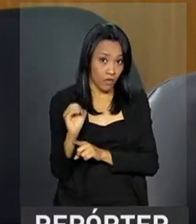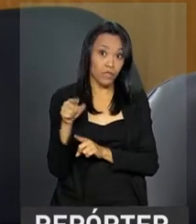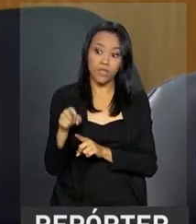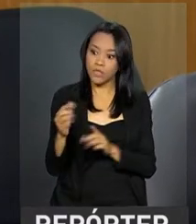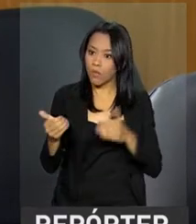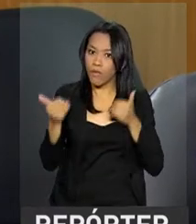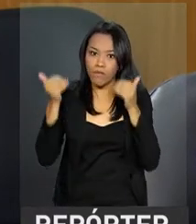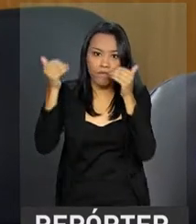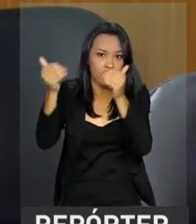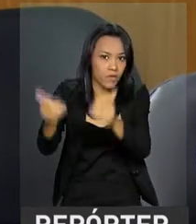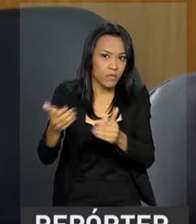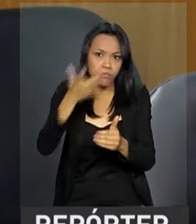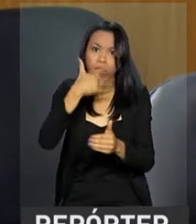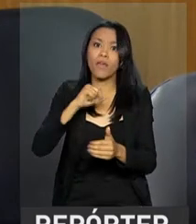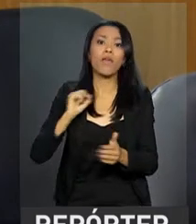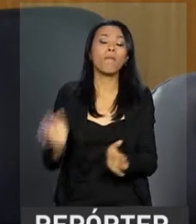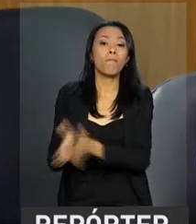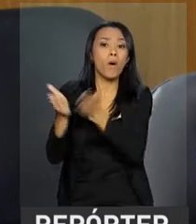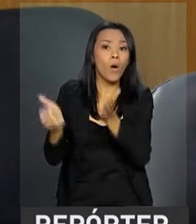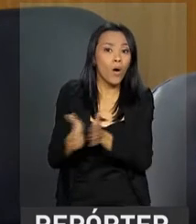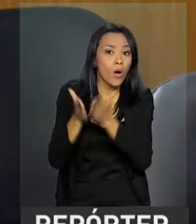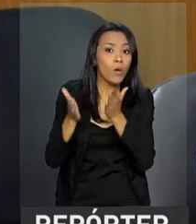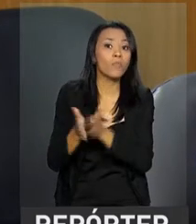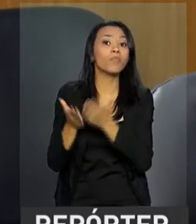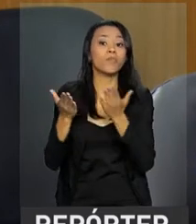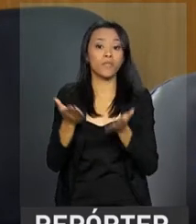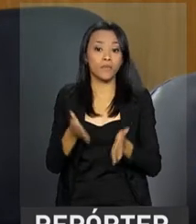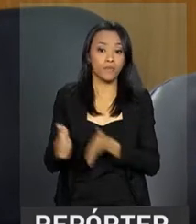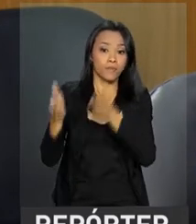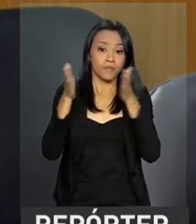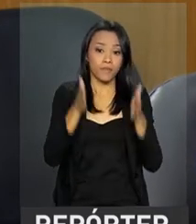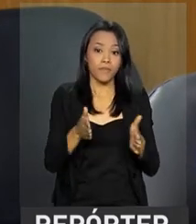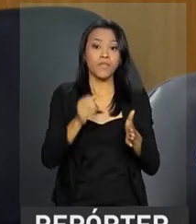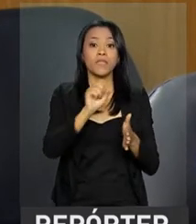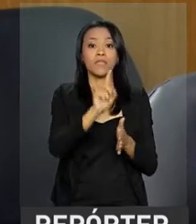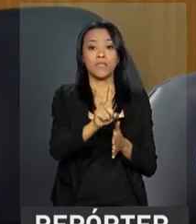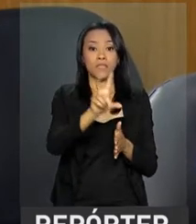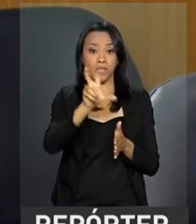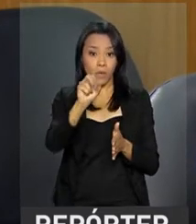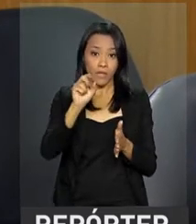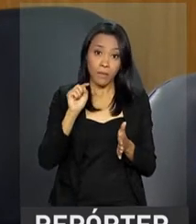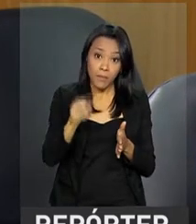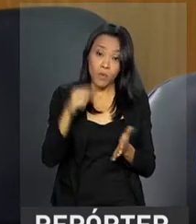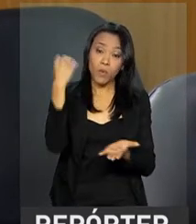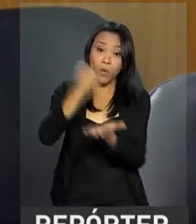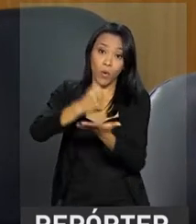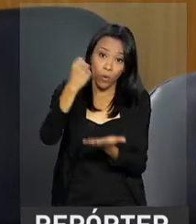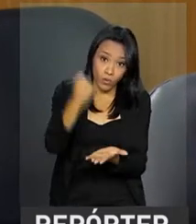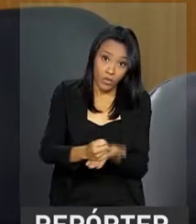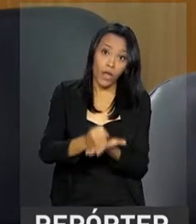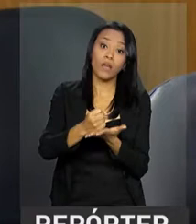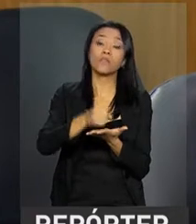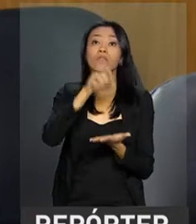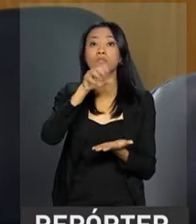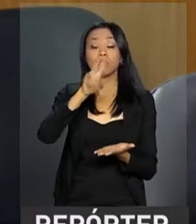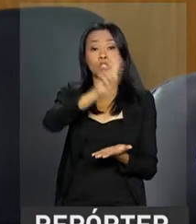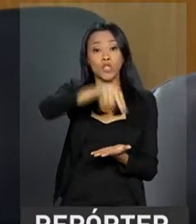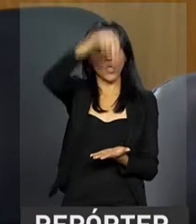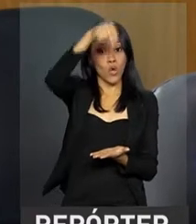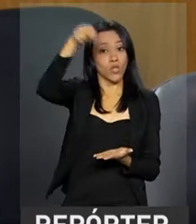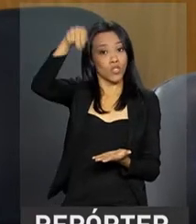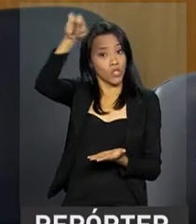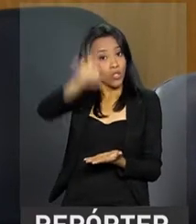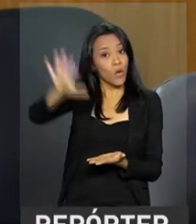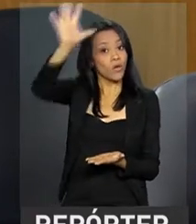avanço os mais pobres até três salários mínimos 150 mil contratos as regiões norte e nordeste